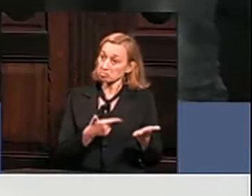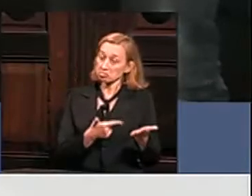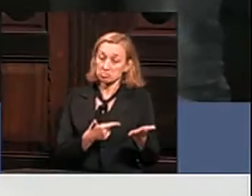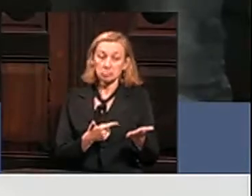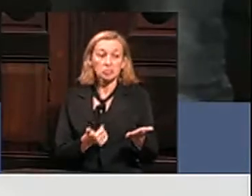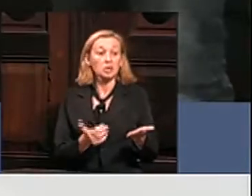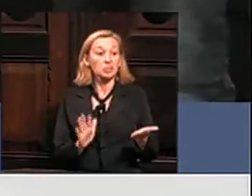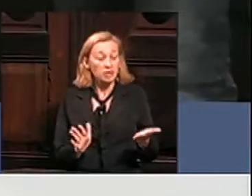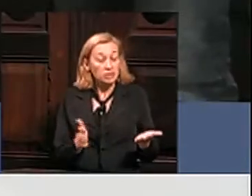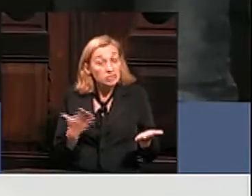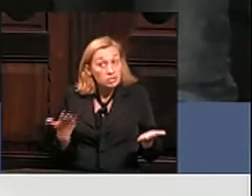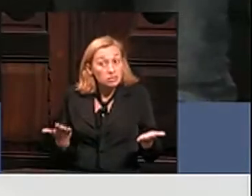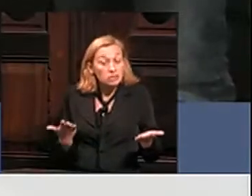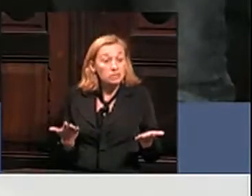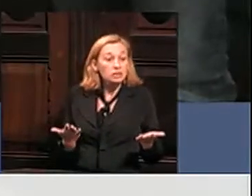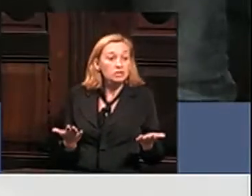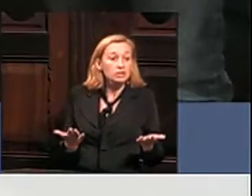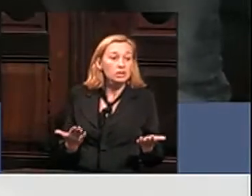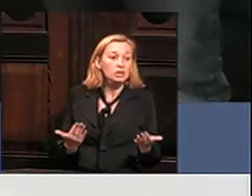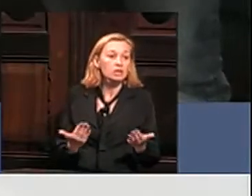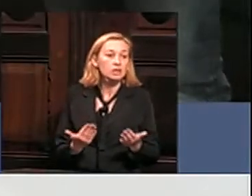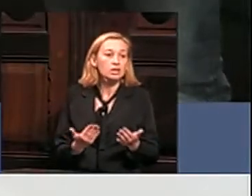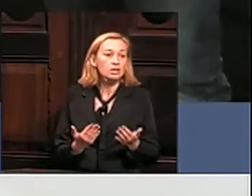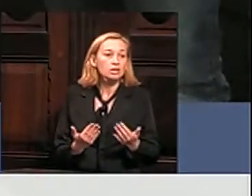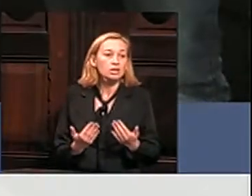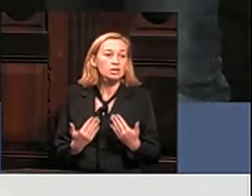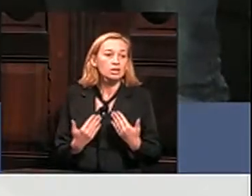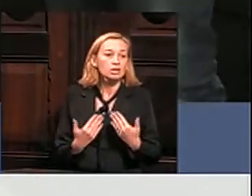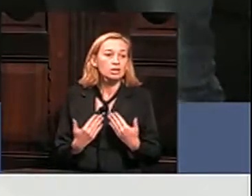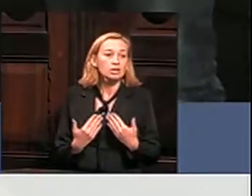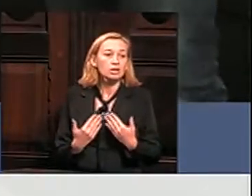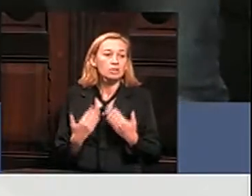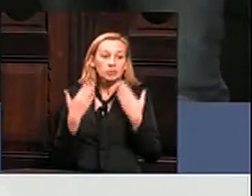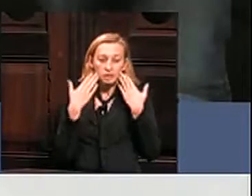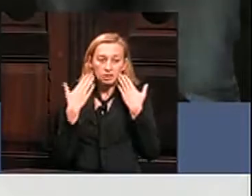mas a representação dos sedaianos está